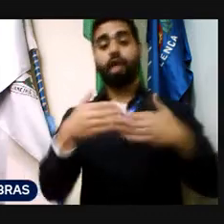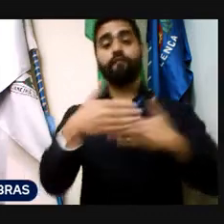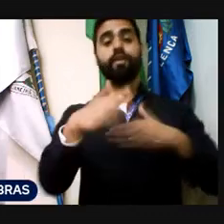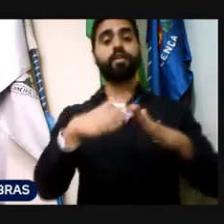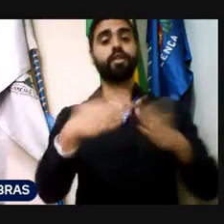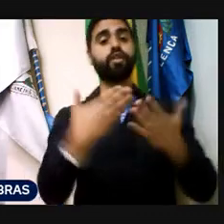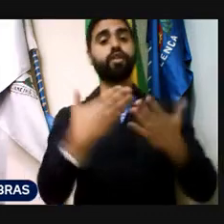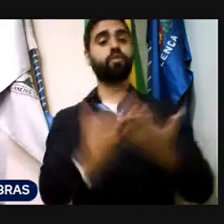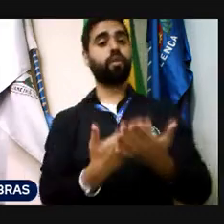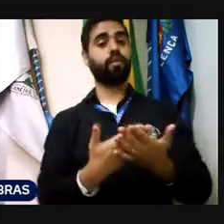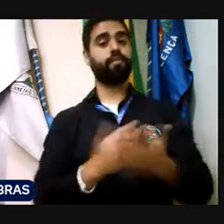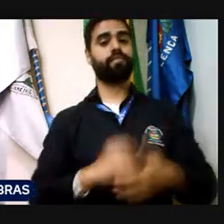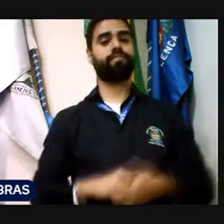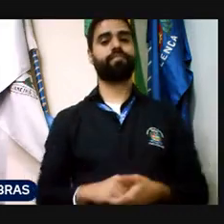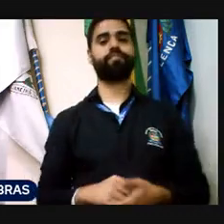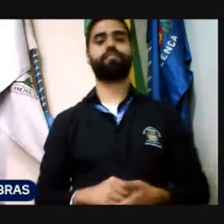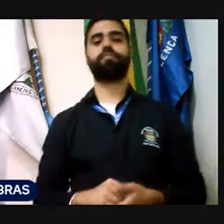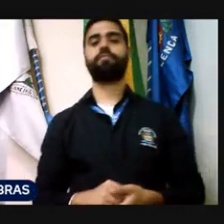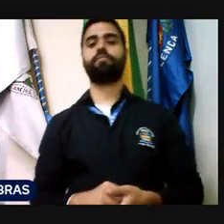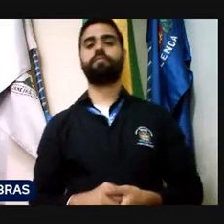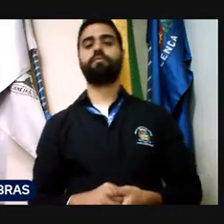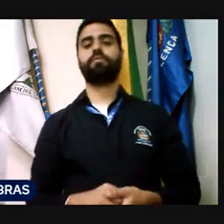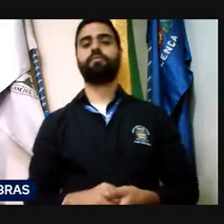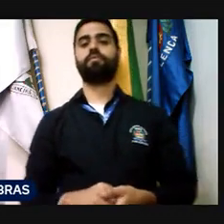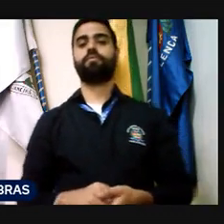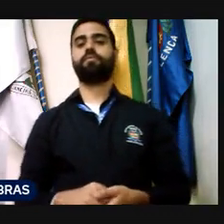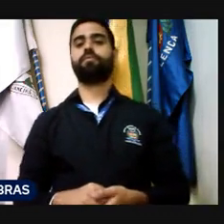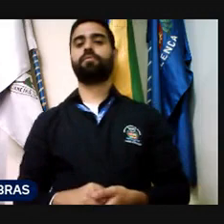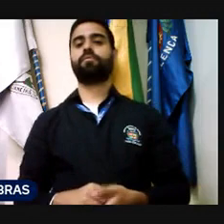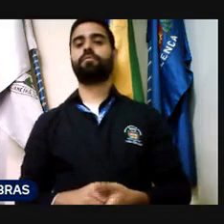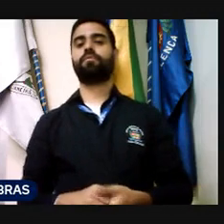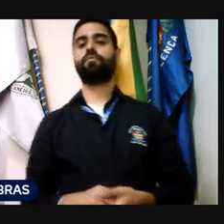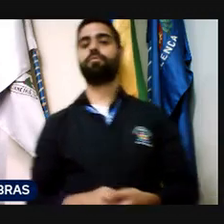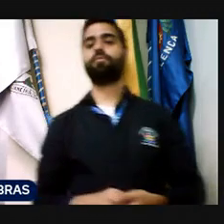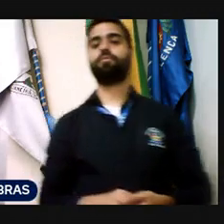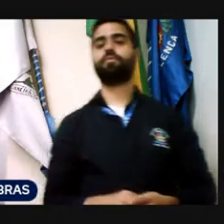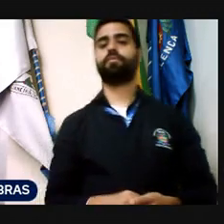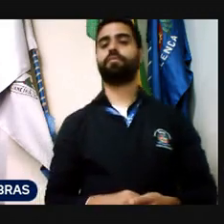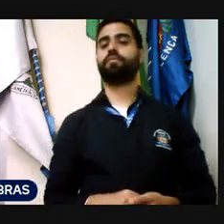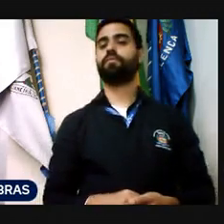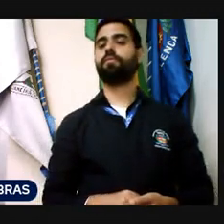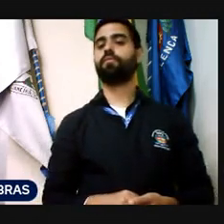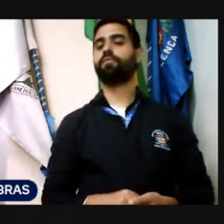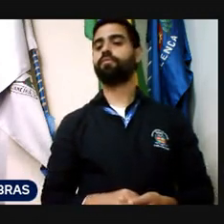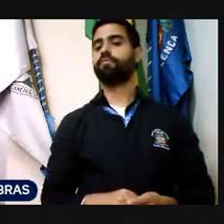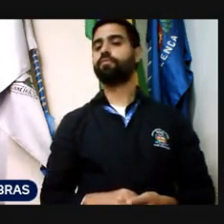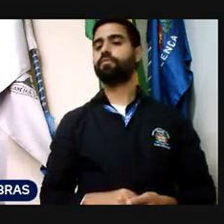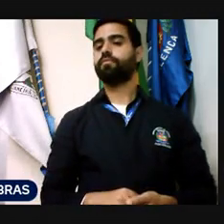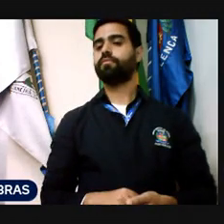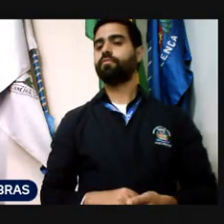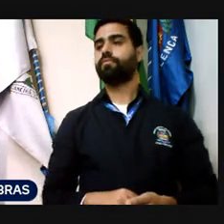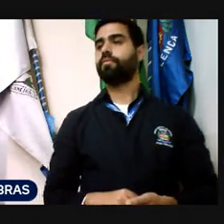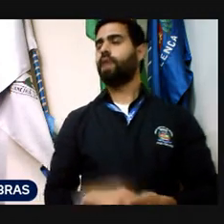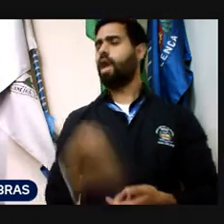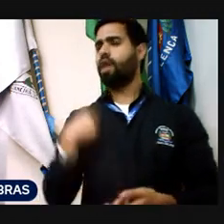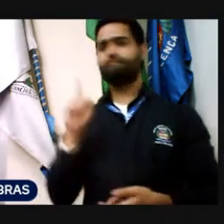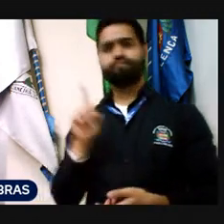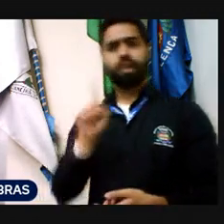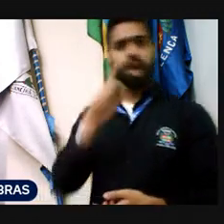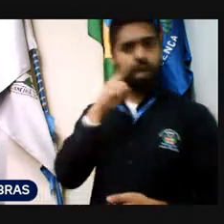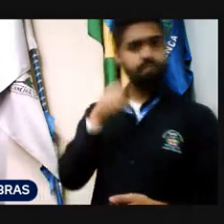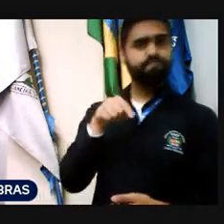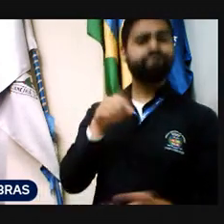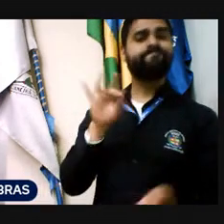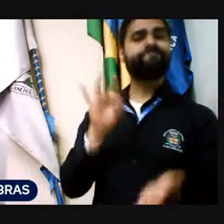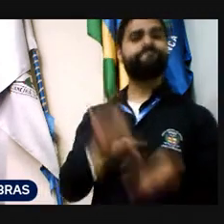Osório Campos. Justificativa. Conforme informações prestadas por moradores e a confirmação através de visita em loco, verifiquei a